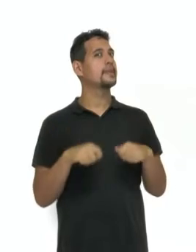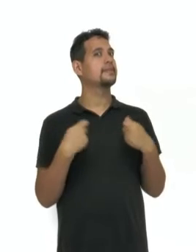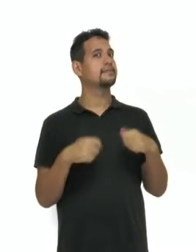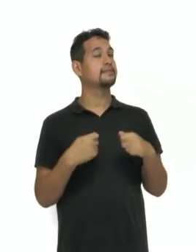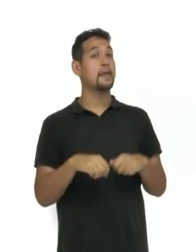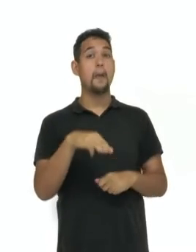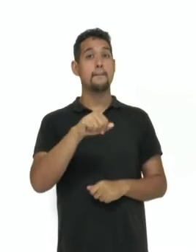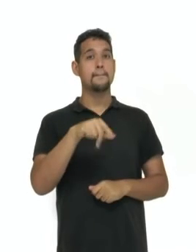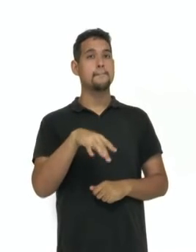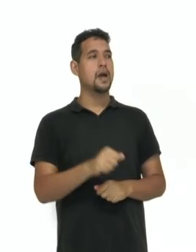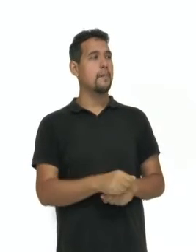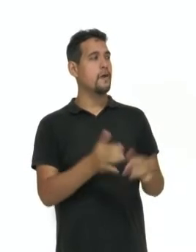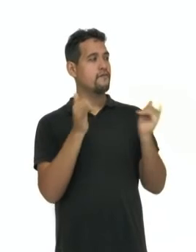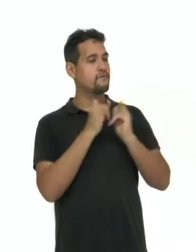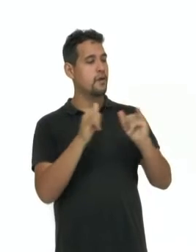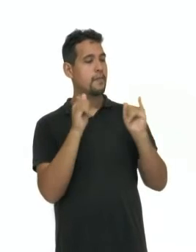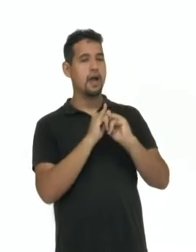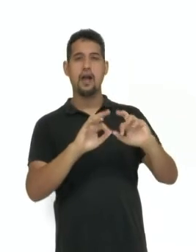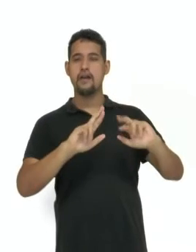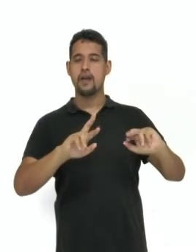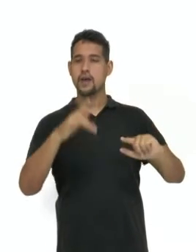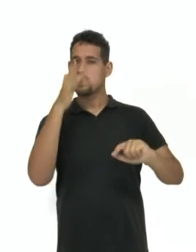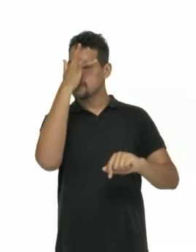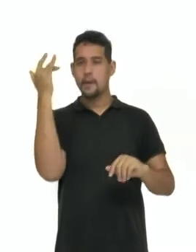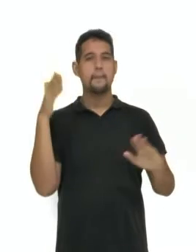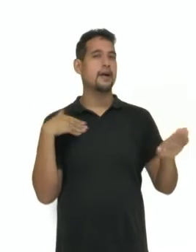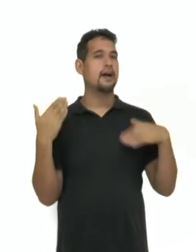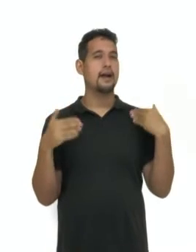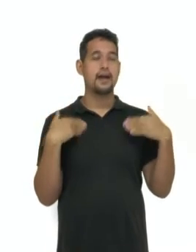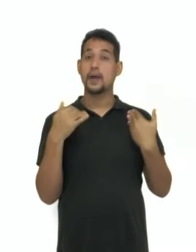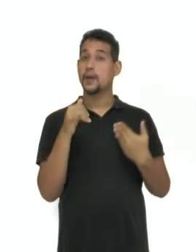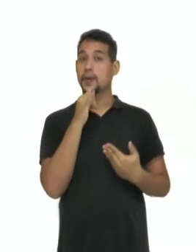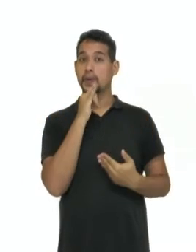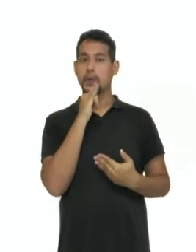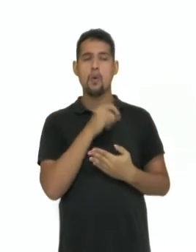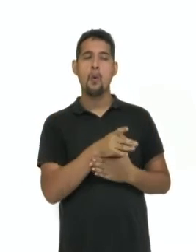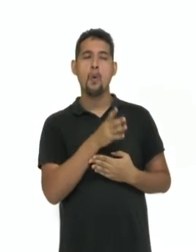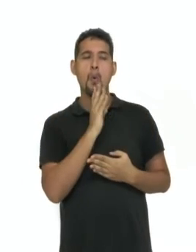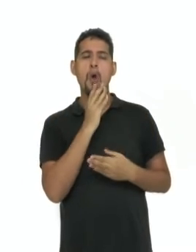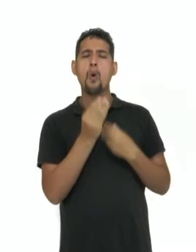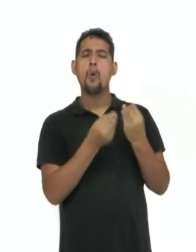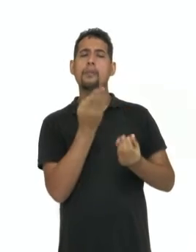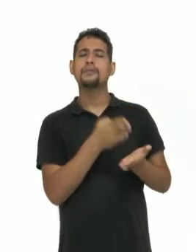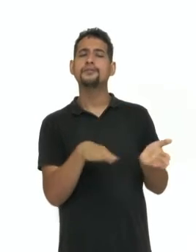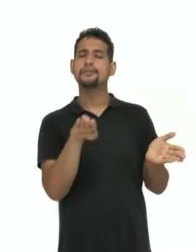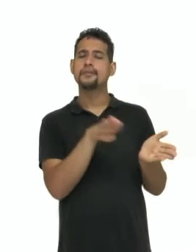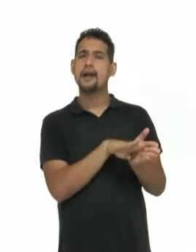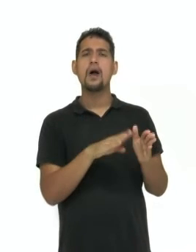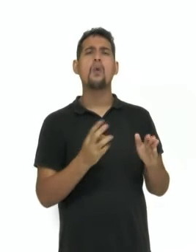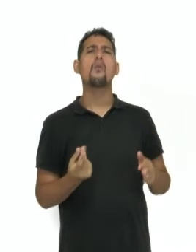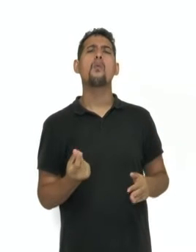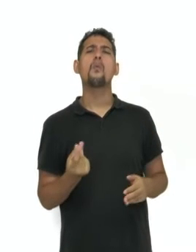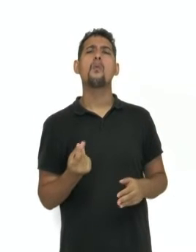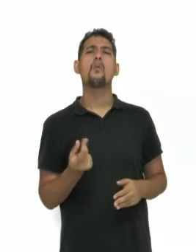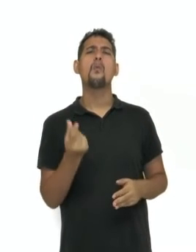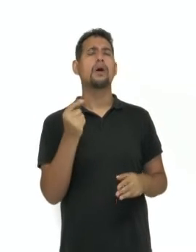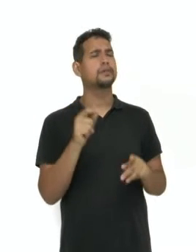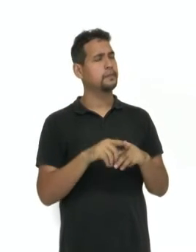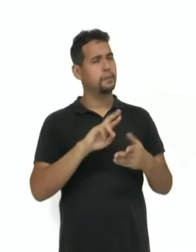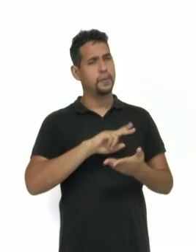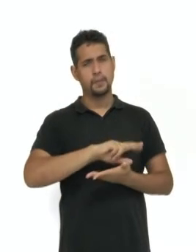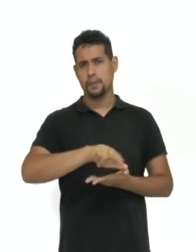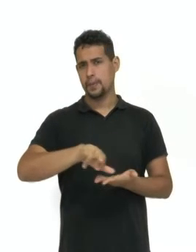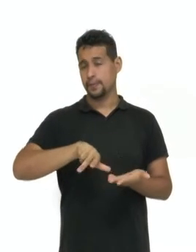con informaciones a los turistas, como punto a conocer, como llegar, qué hacer, valores y